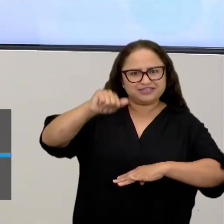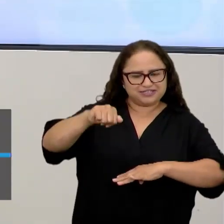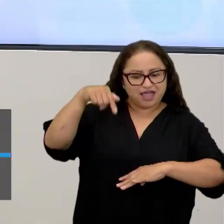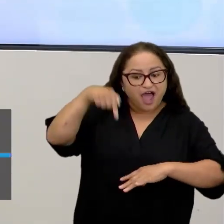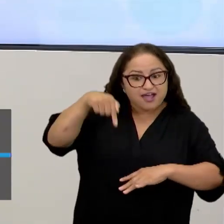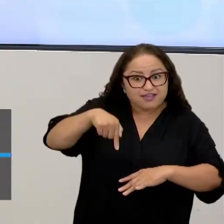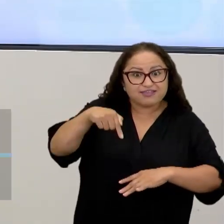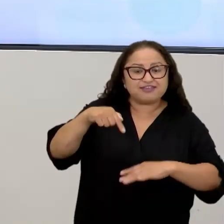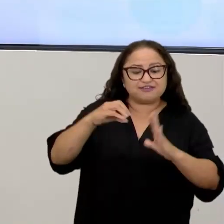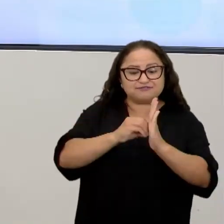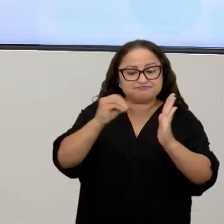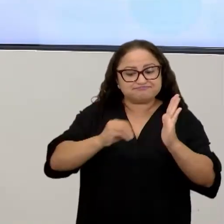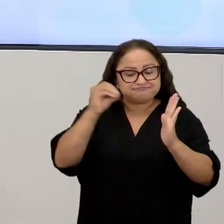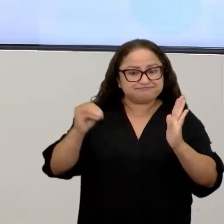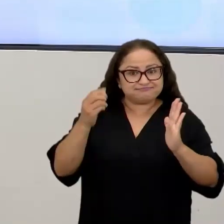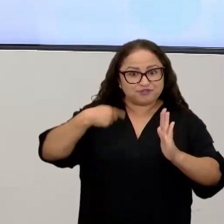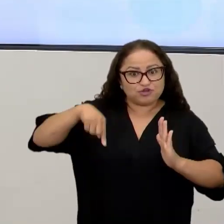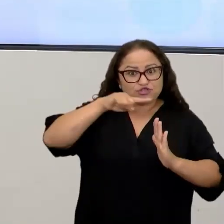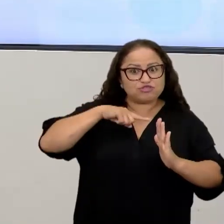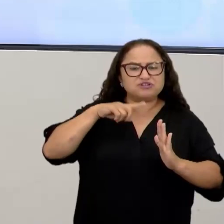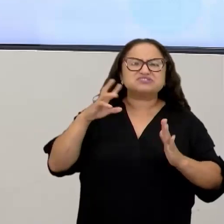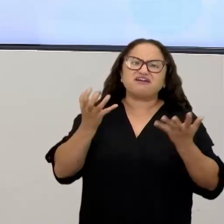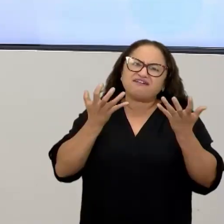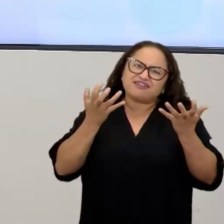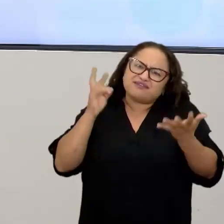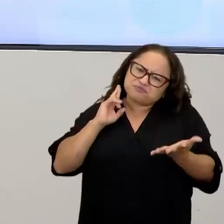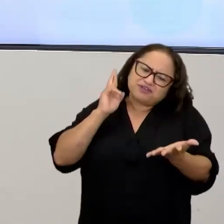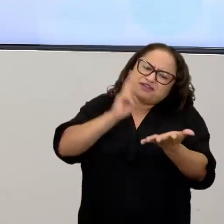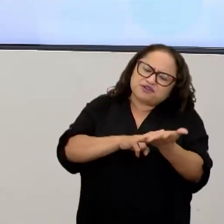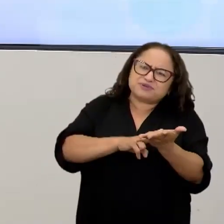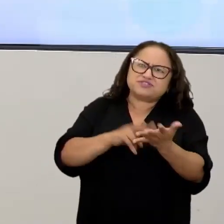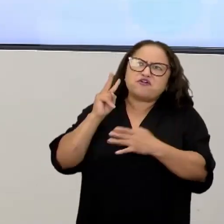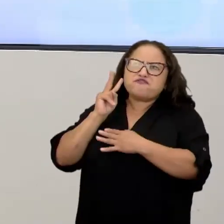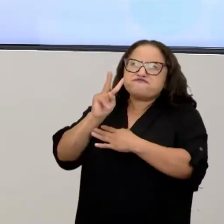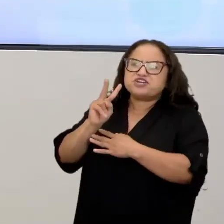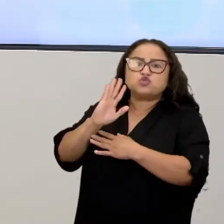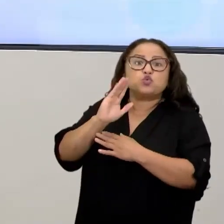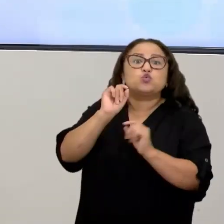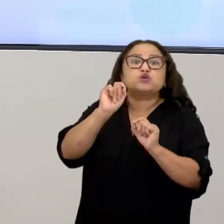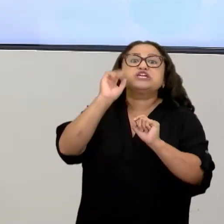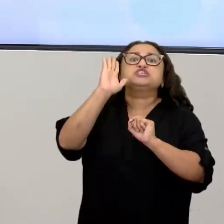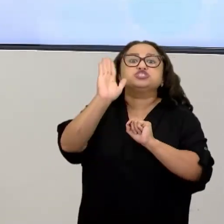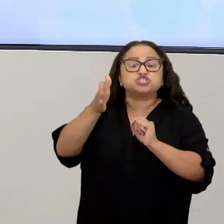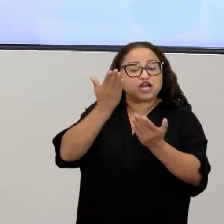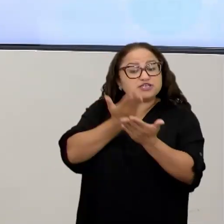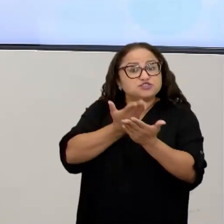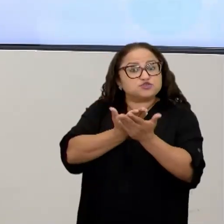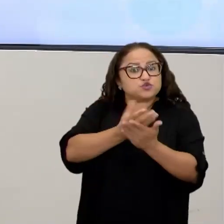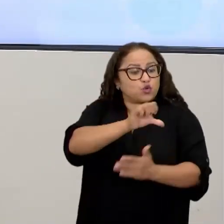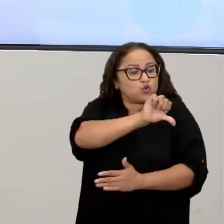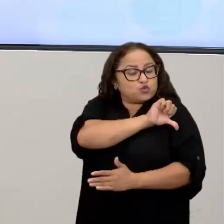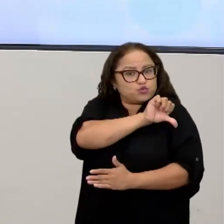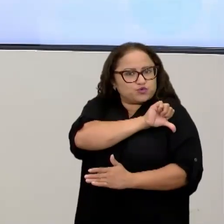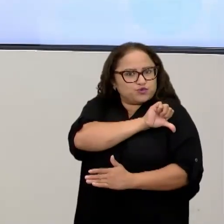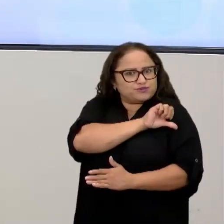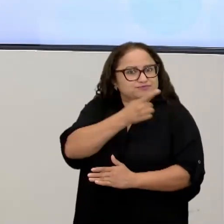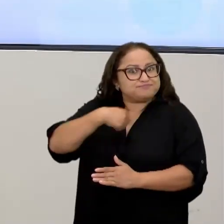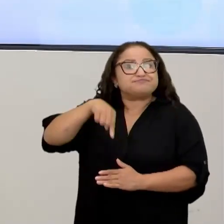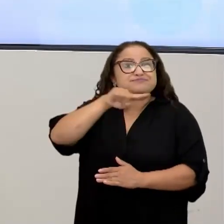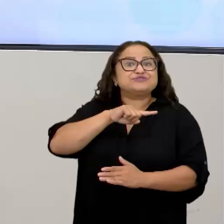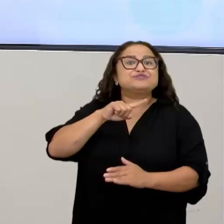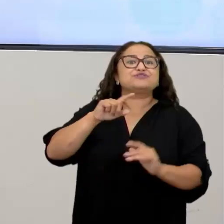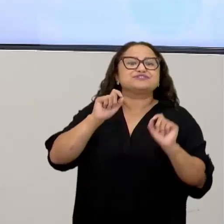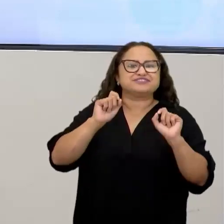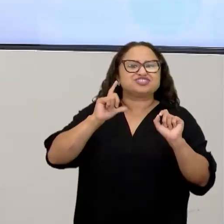aqui no centro de Mídias e nós estamos tentando fazer uma recuperação resgatando coisas que a gente já viu aqui no nono ano né Nós